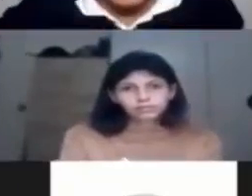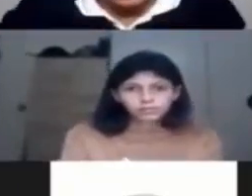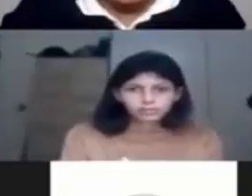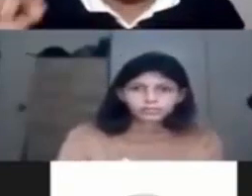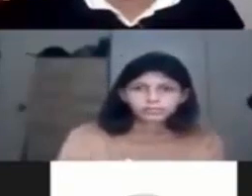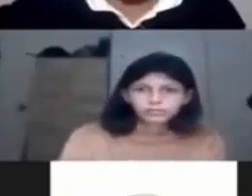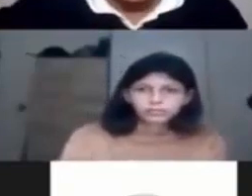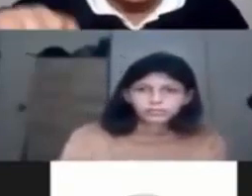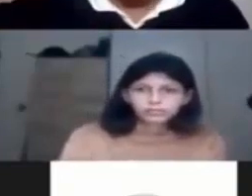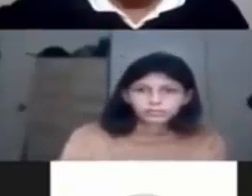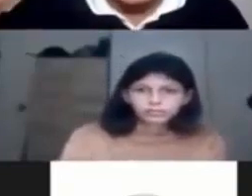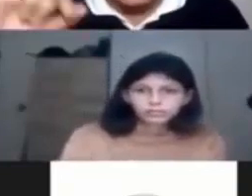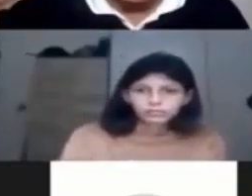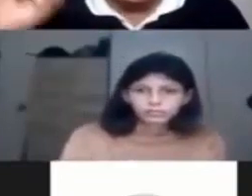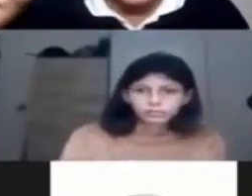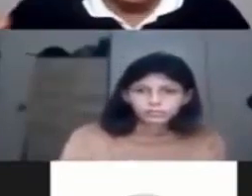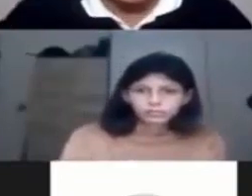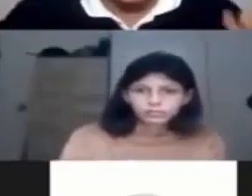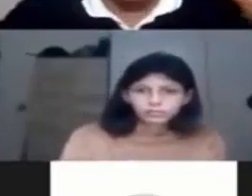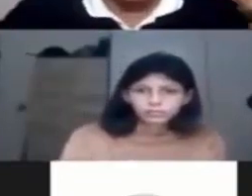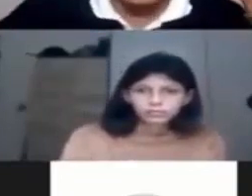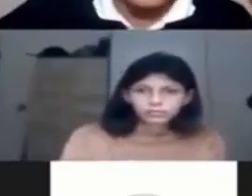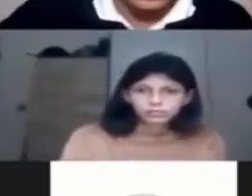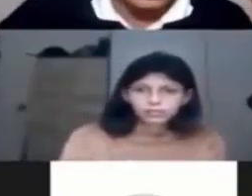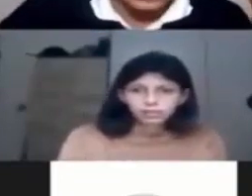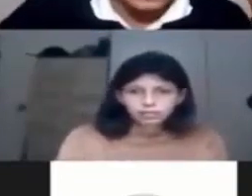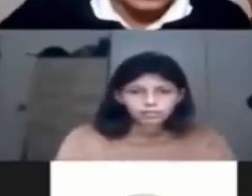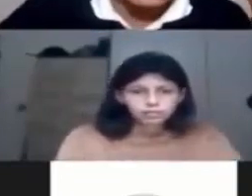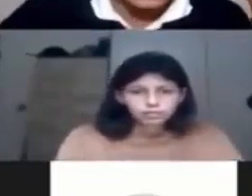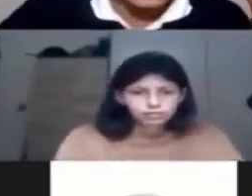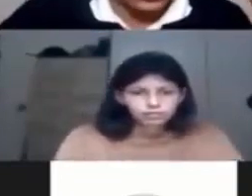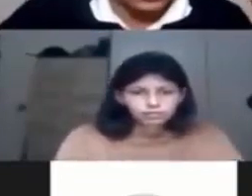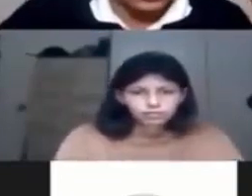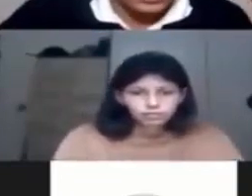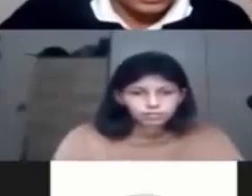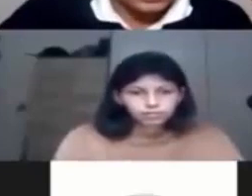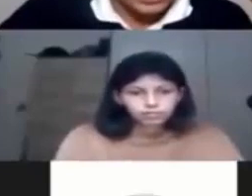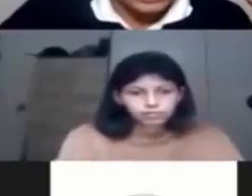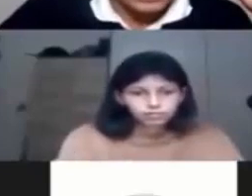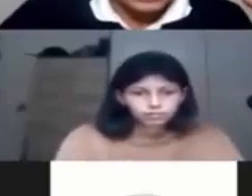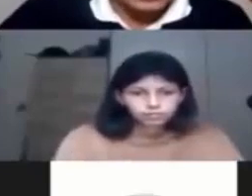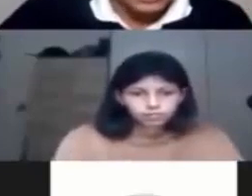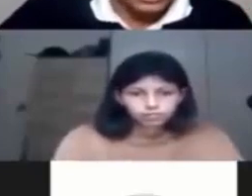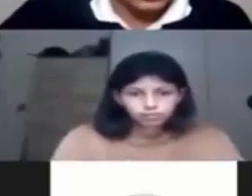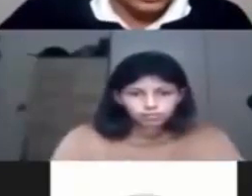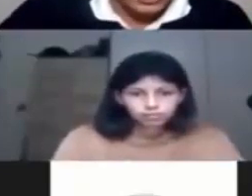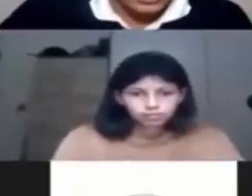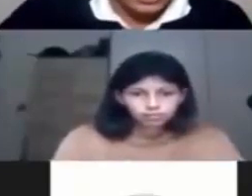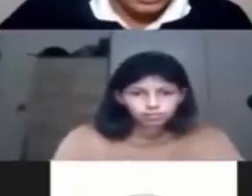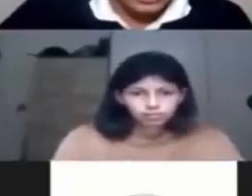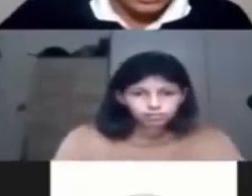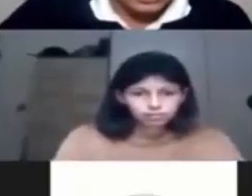os outros textos e fazer a questão ali da eliminação. E eliminando.